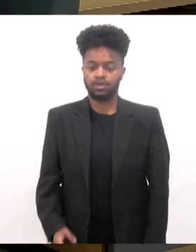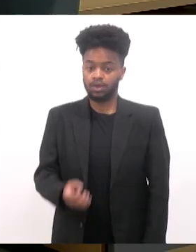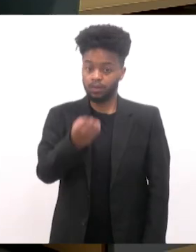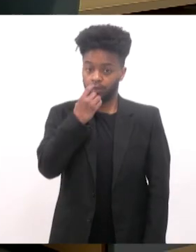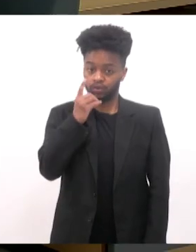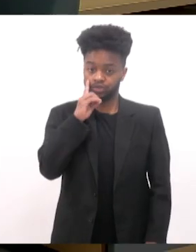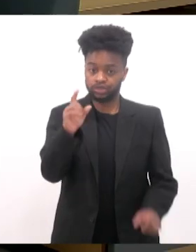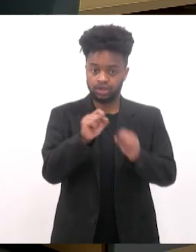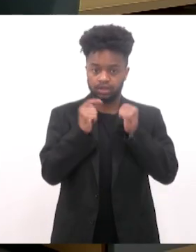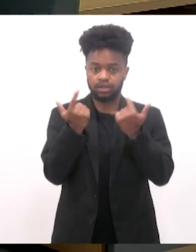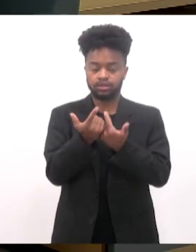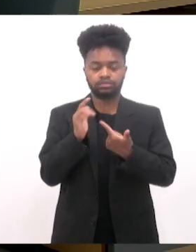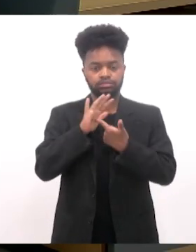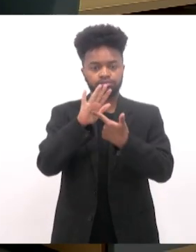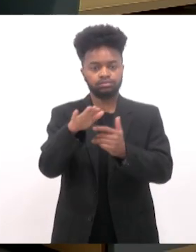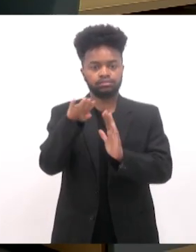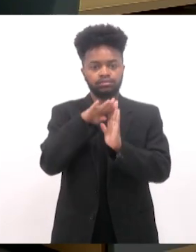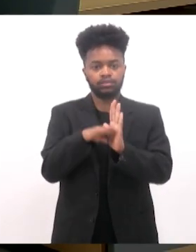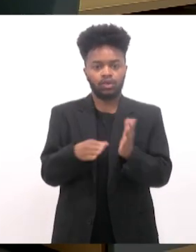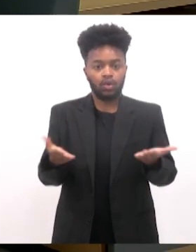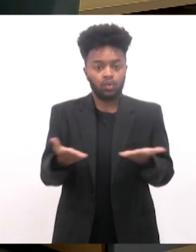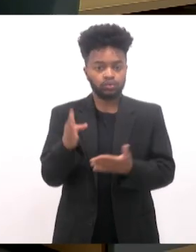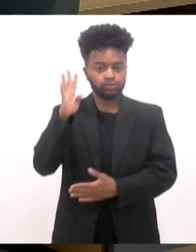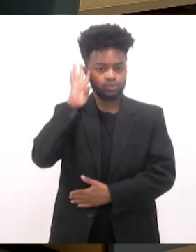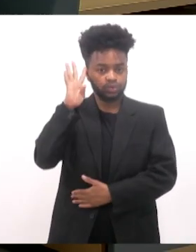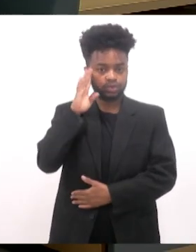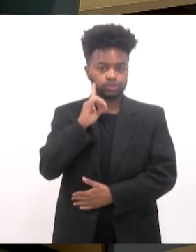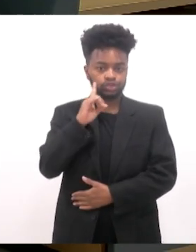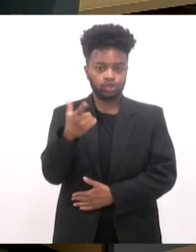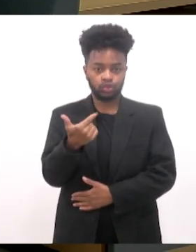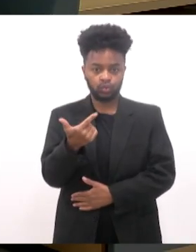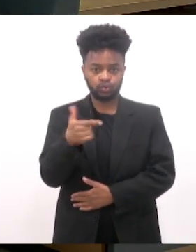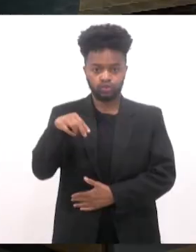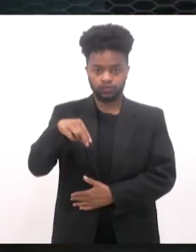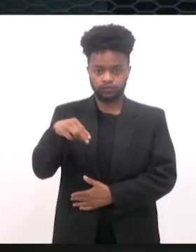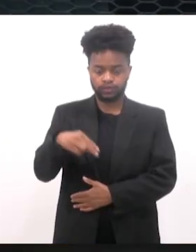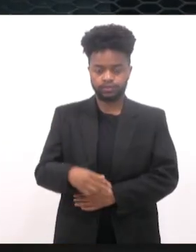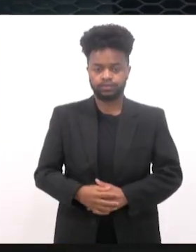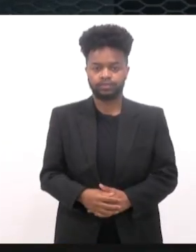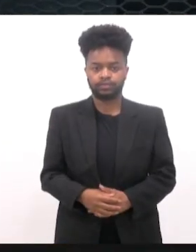O Bom Dia Alerj traz os seguintes destaques nesta quarta-feira, 12 de novembro.